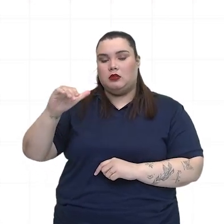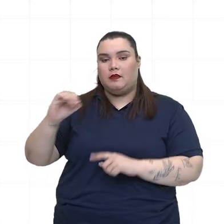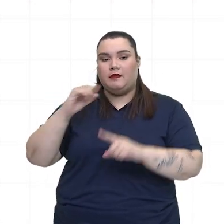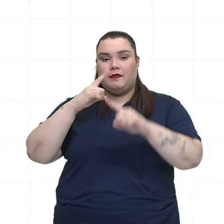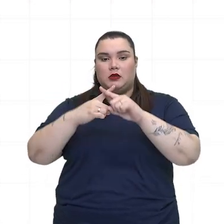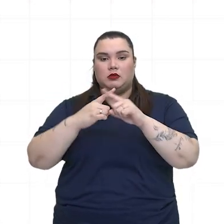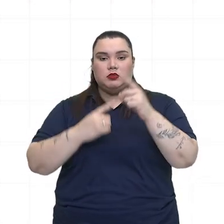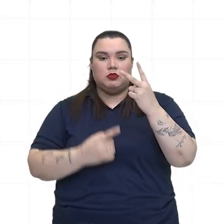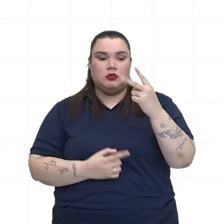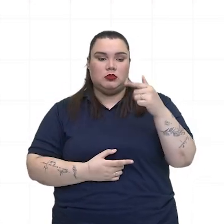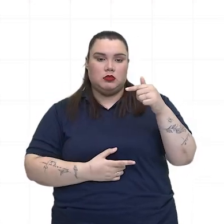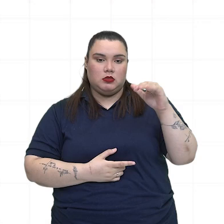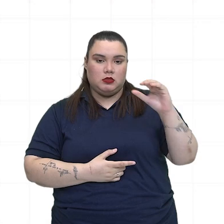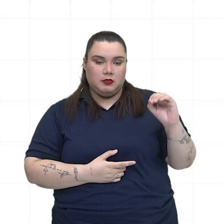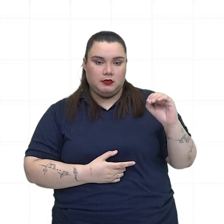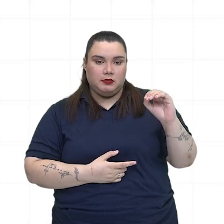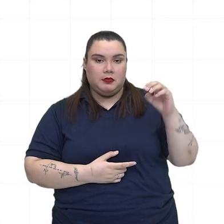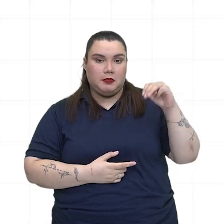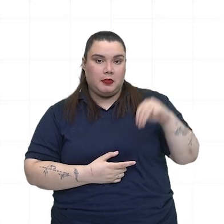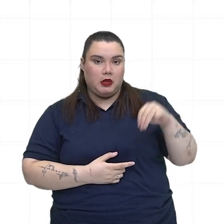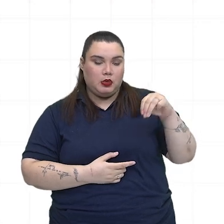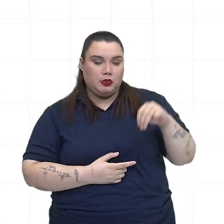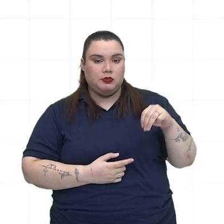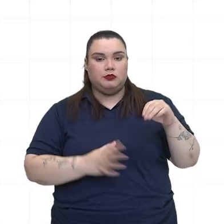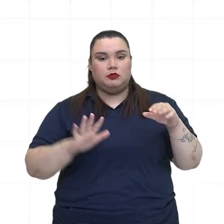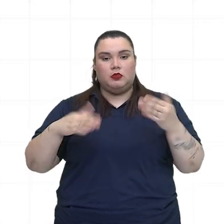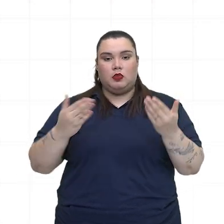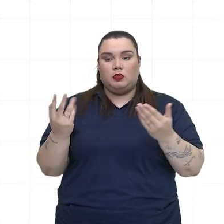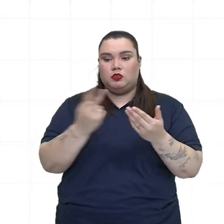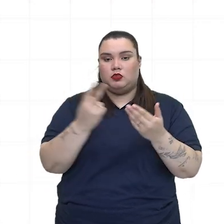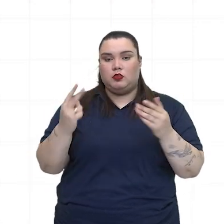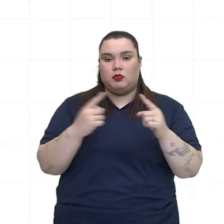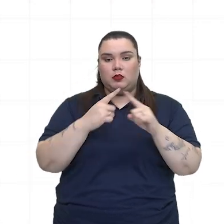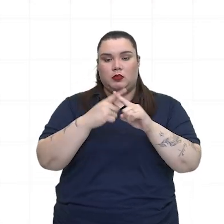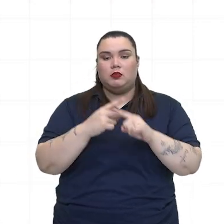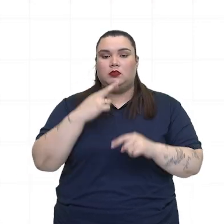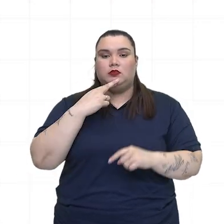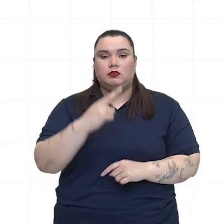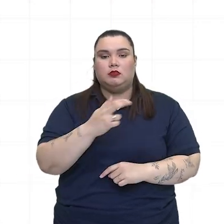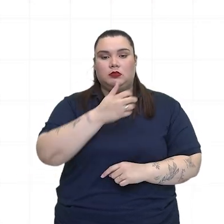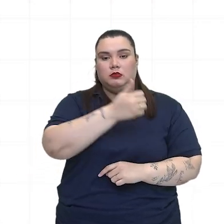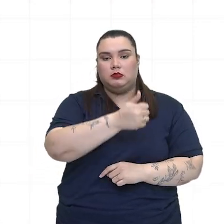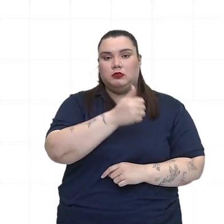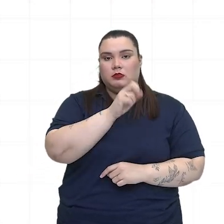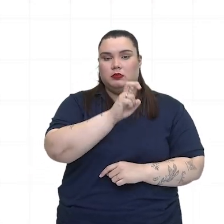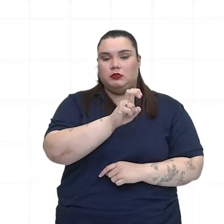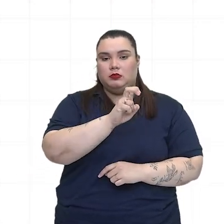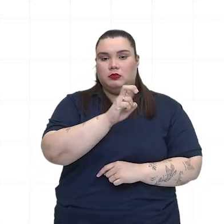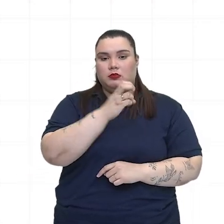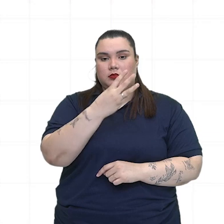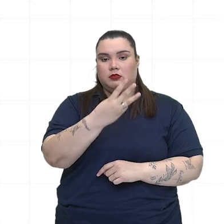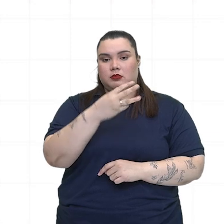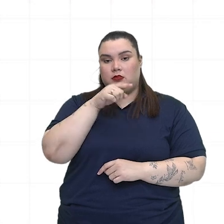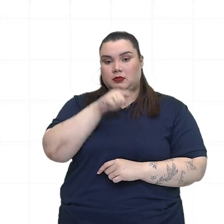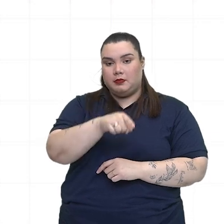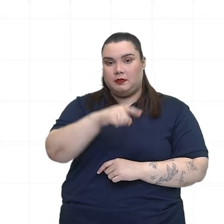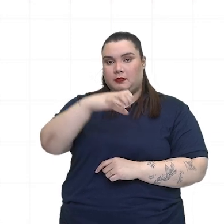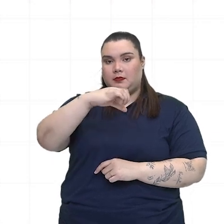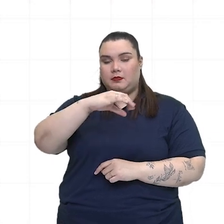metros, que multiplica 270 metros. Calculando esse produto aqui, vamos encontrar